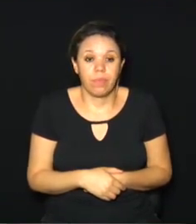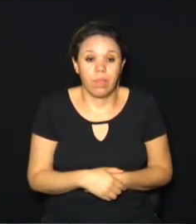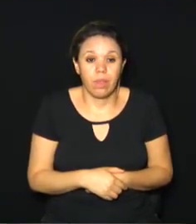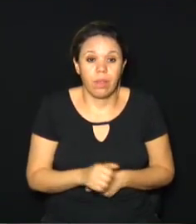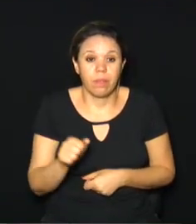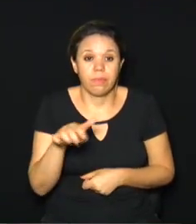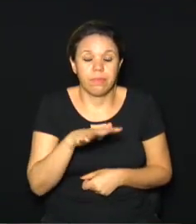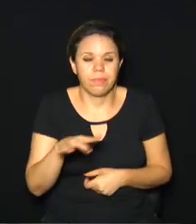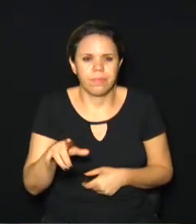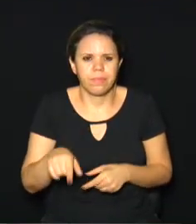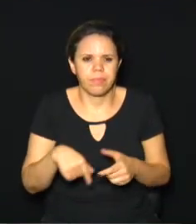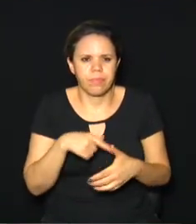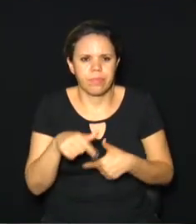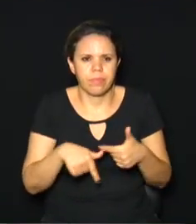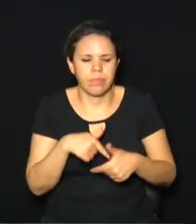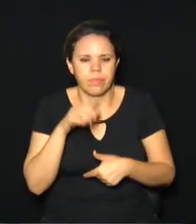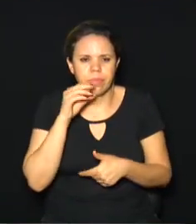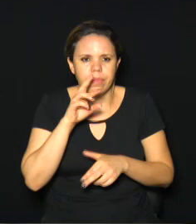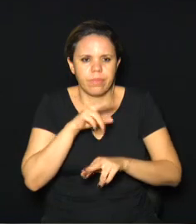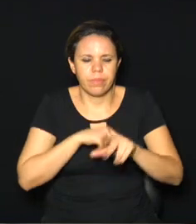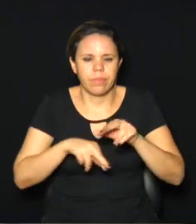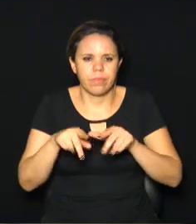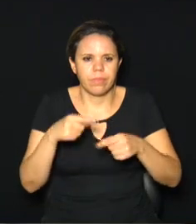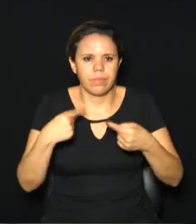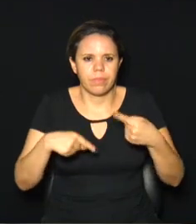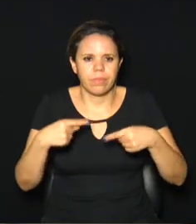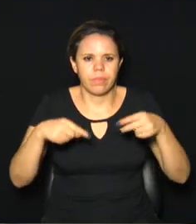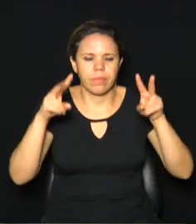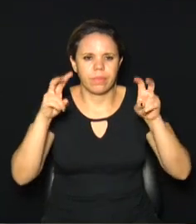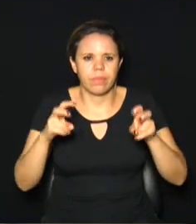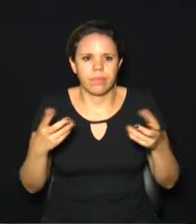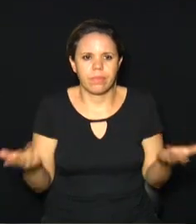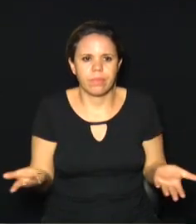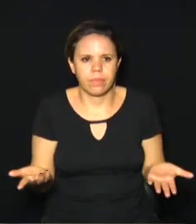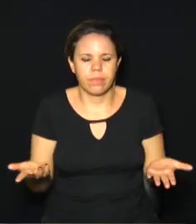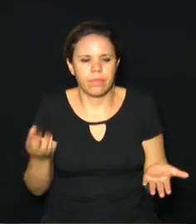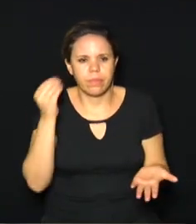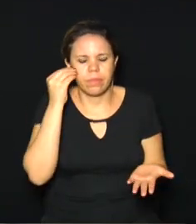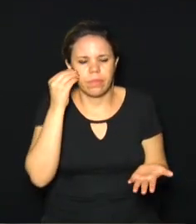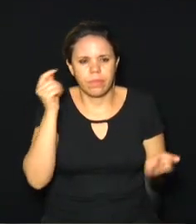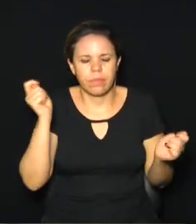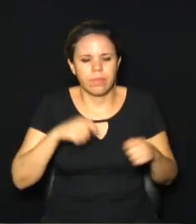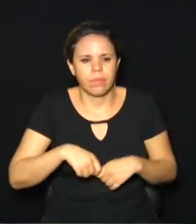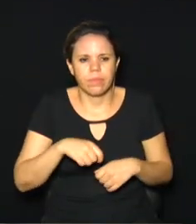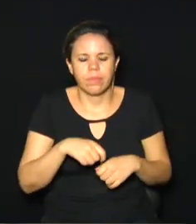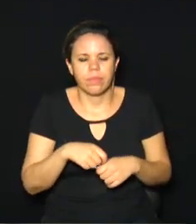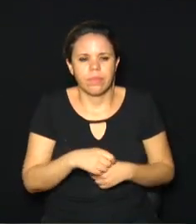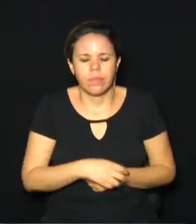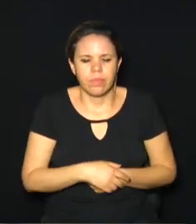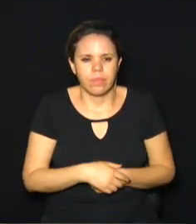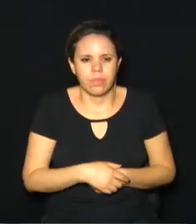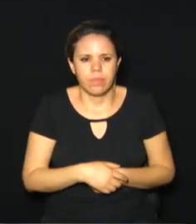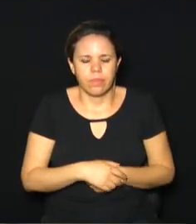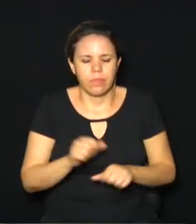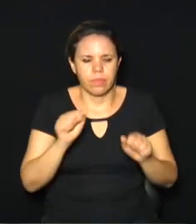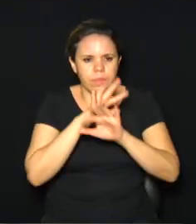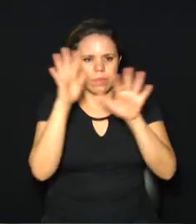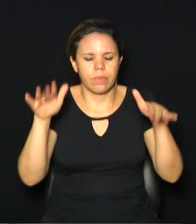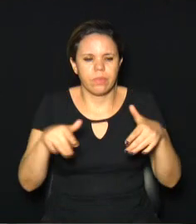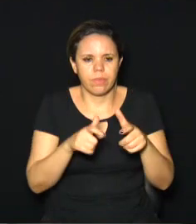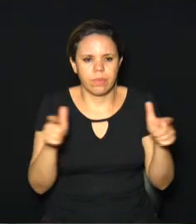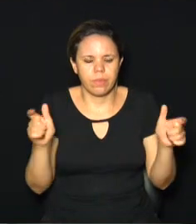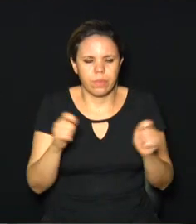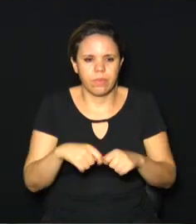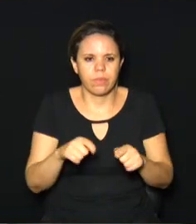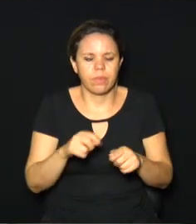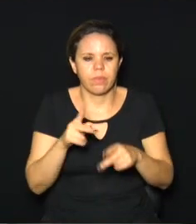áreas afins, para que a gente pudesse debater mais o tema, né? Então a gente vai tentar fazer o possível aqui, tentar esclarecer o máximo possível